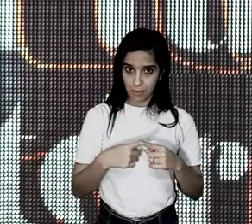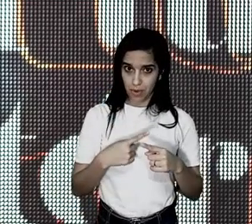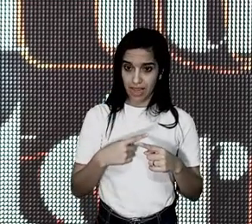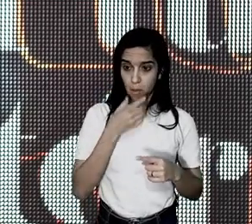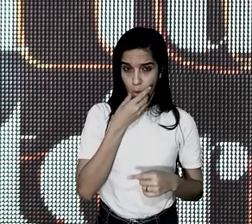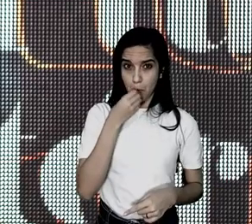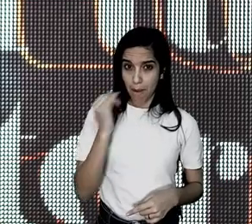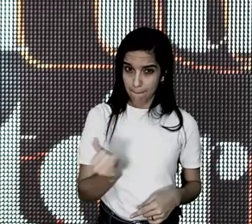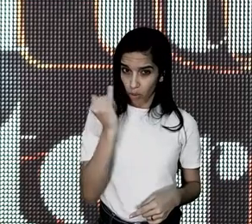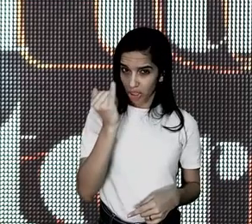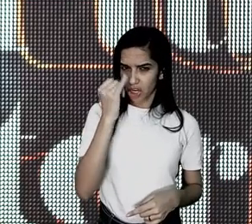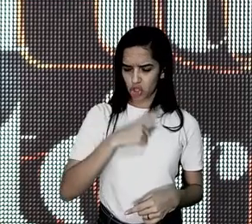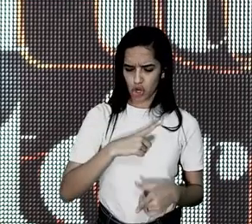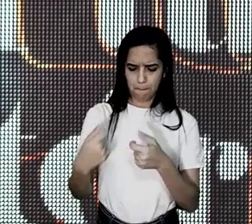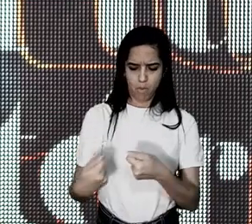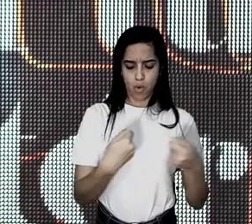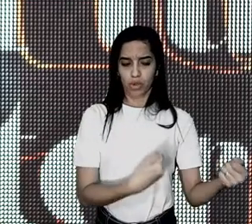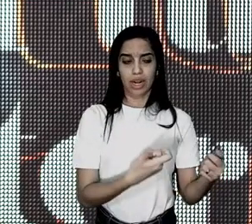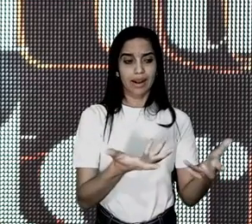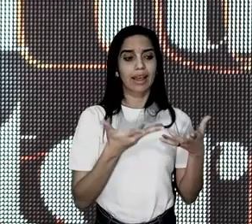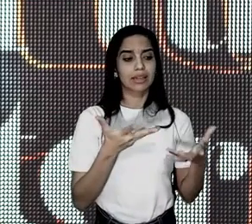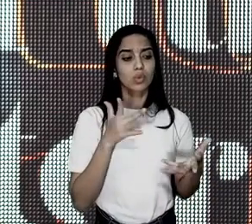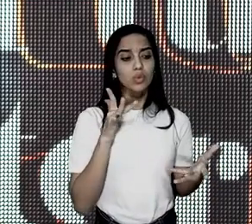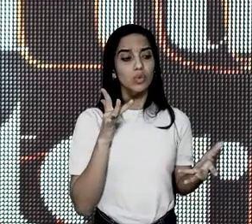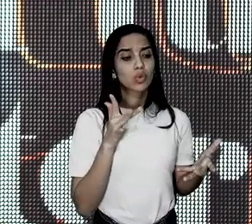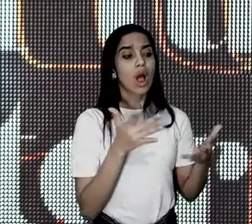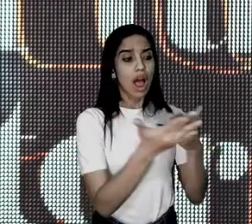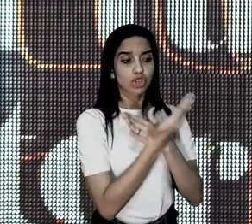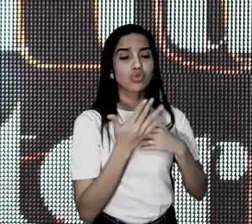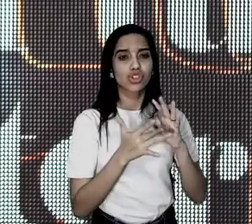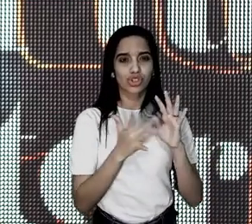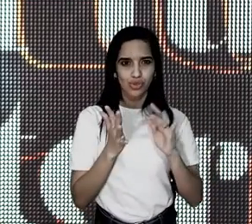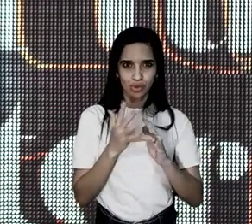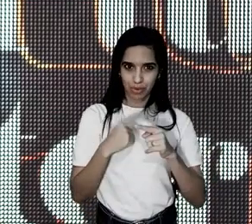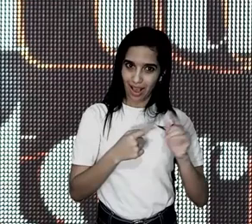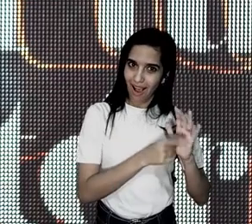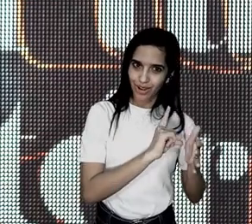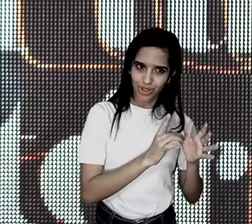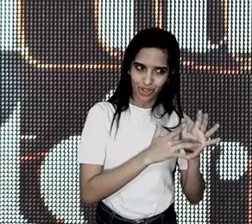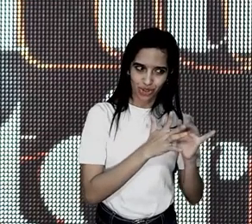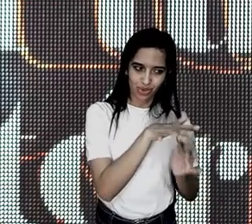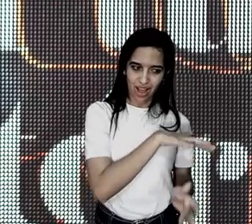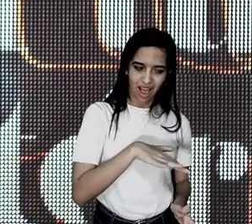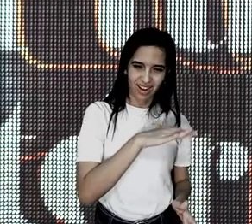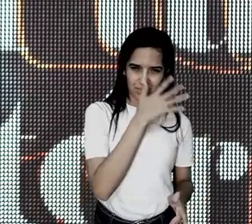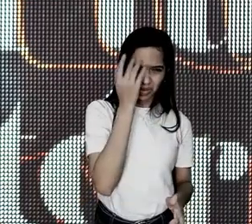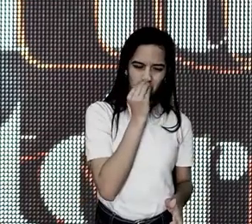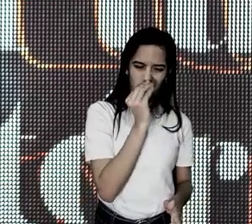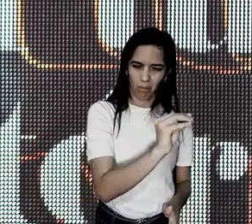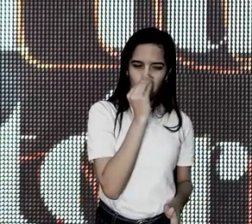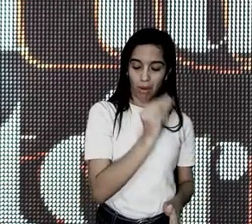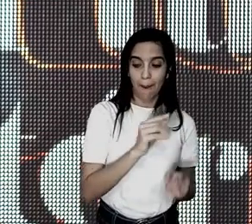mexer com Jesus. Então, de um lugar onde Jesus havia sido desprezado, agora Jesus chega no lugar onde ele não só é